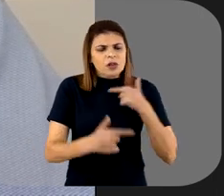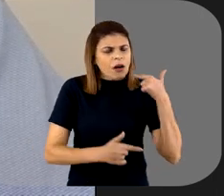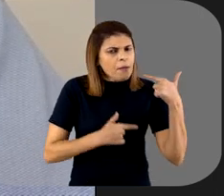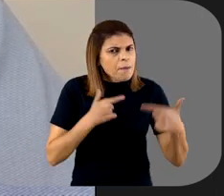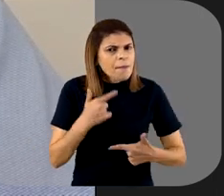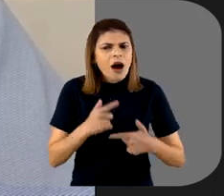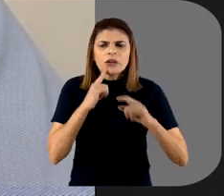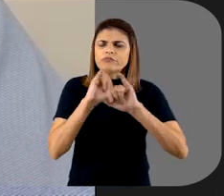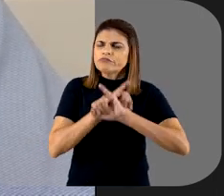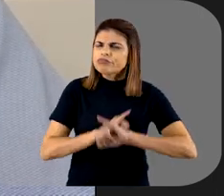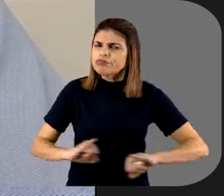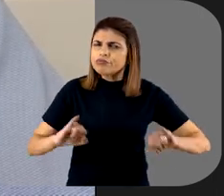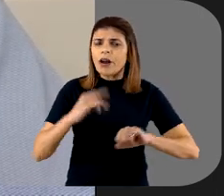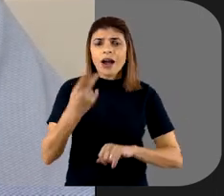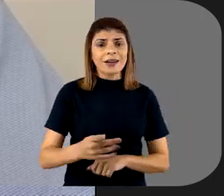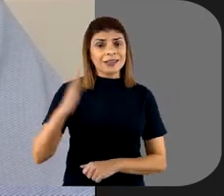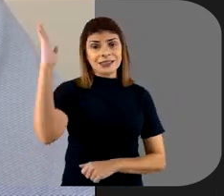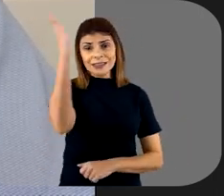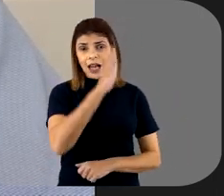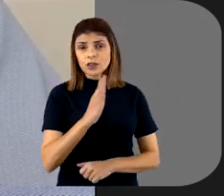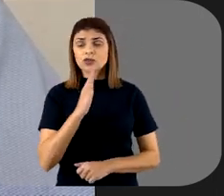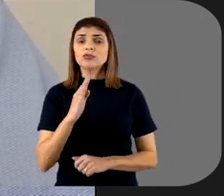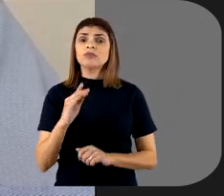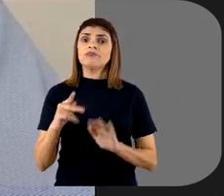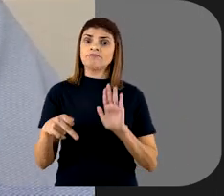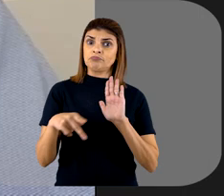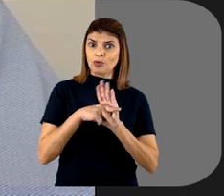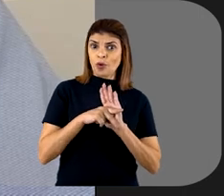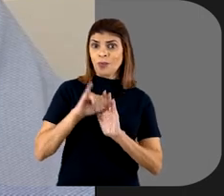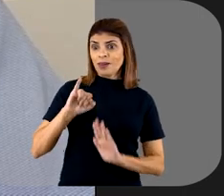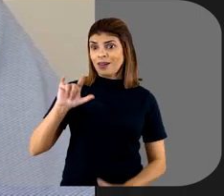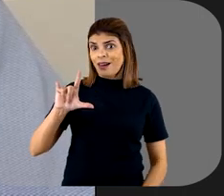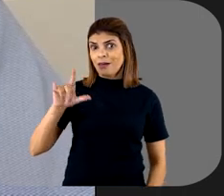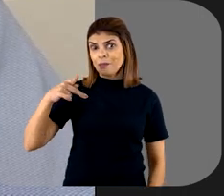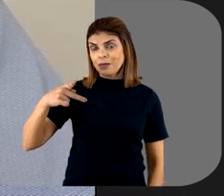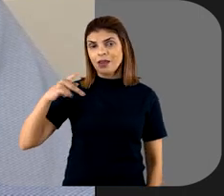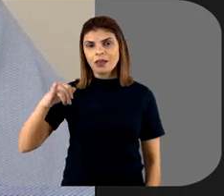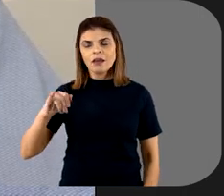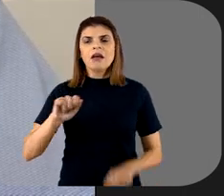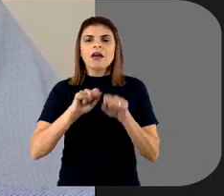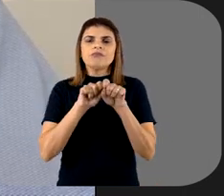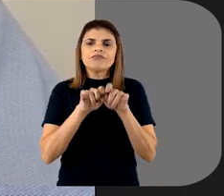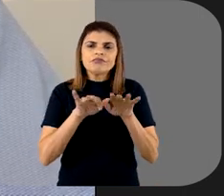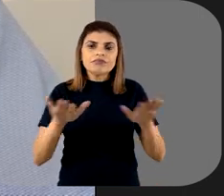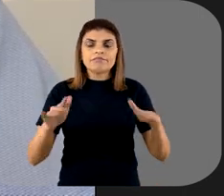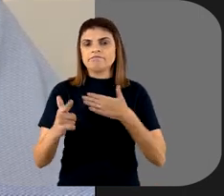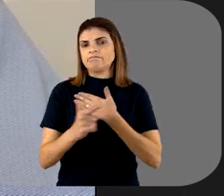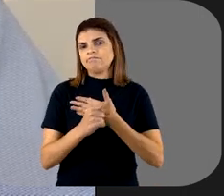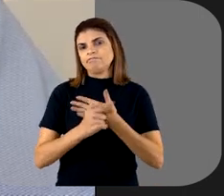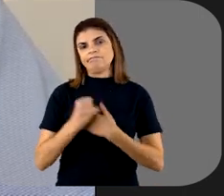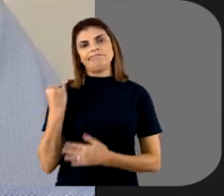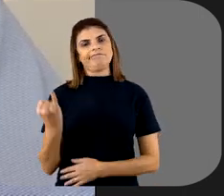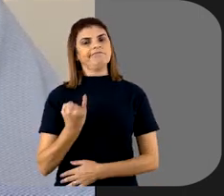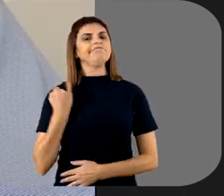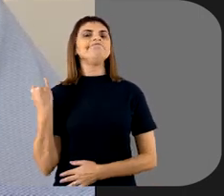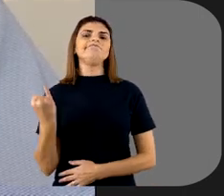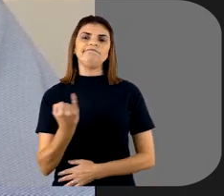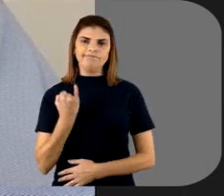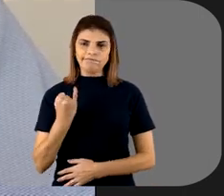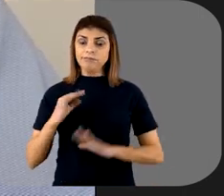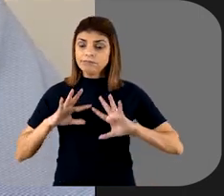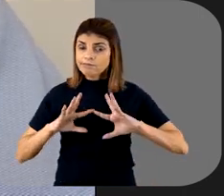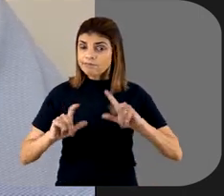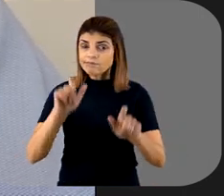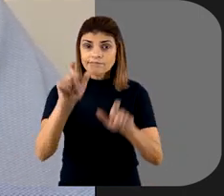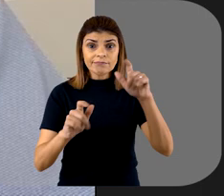trabalho que foi feito com a Frente Nacional de Fortalecimento das LPIs desempenhou ao longo dessa pandemia um papel